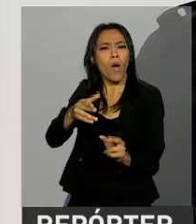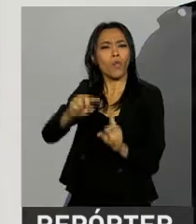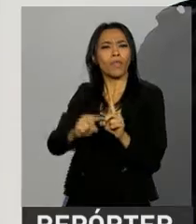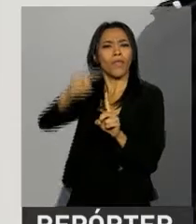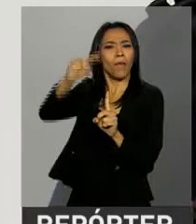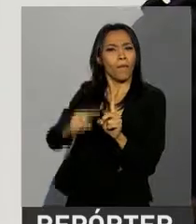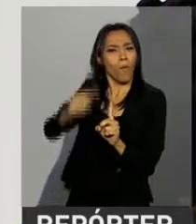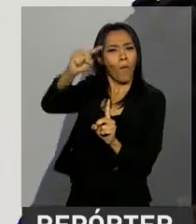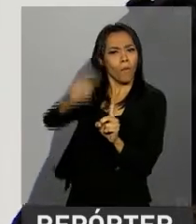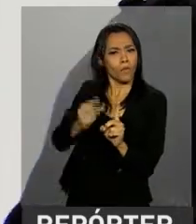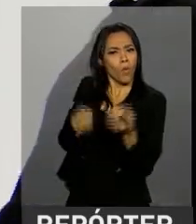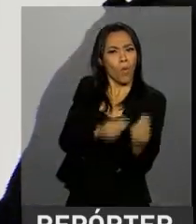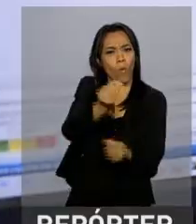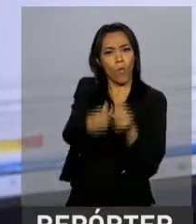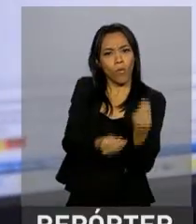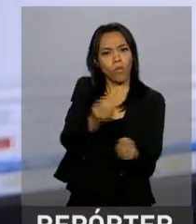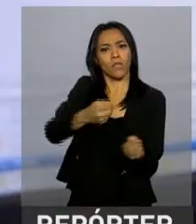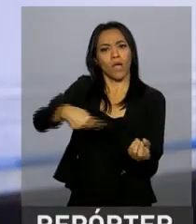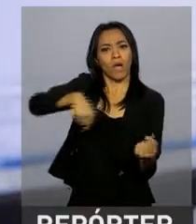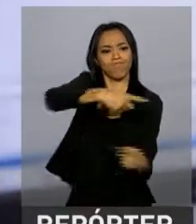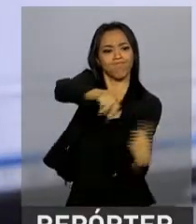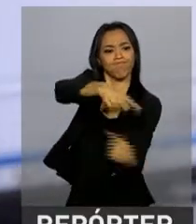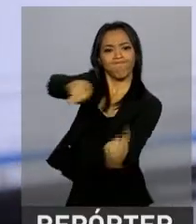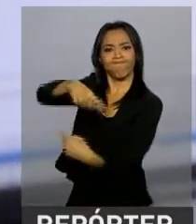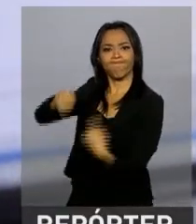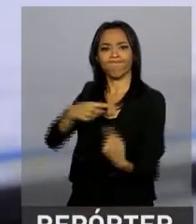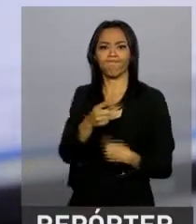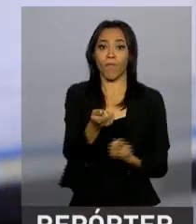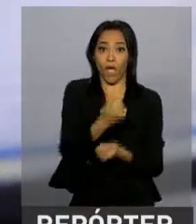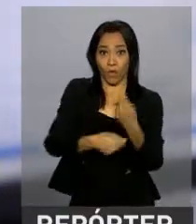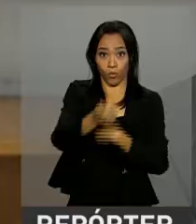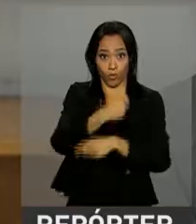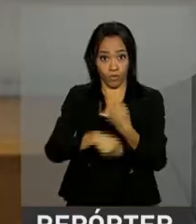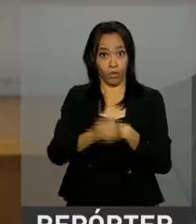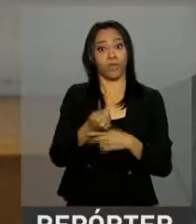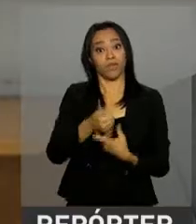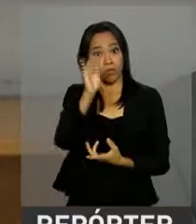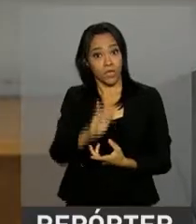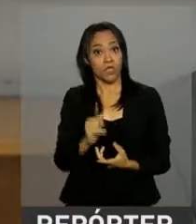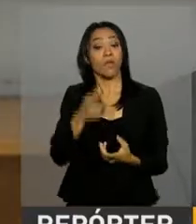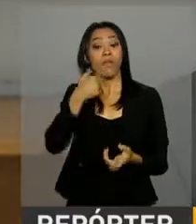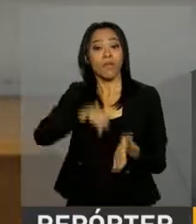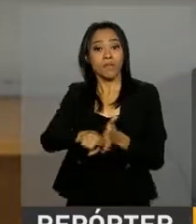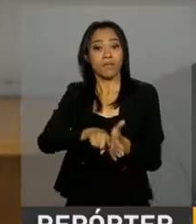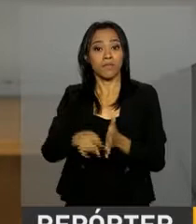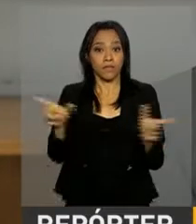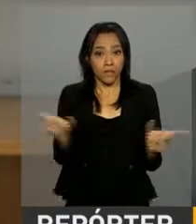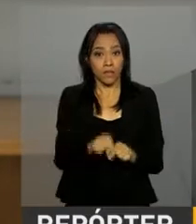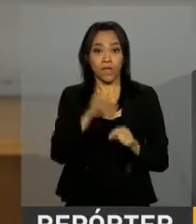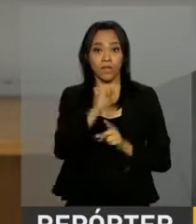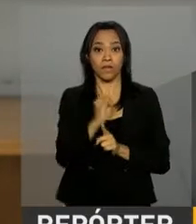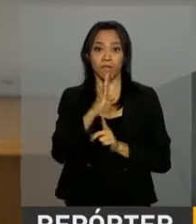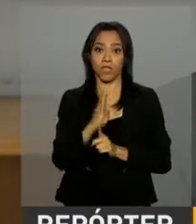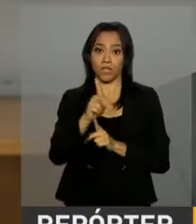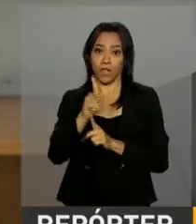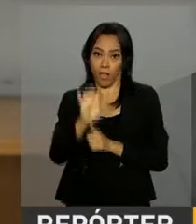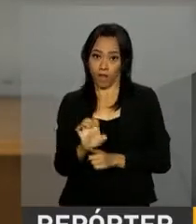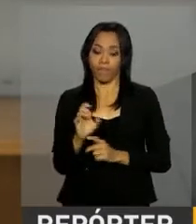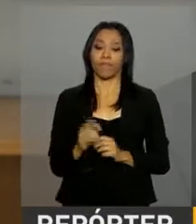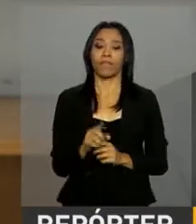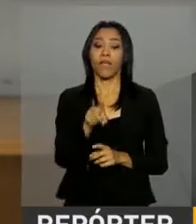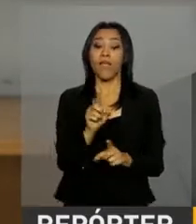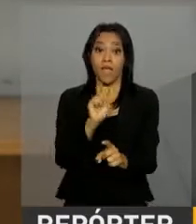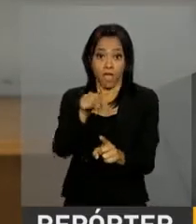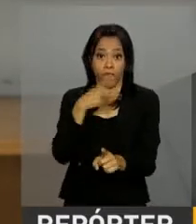do Produto Interno Bruto do Brasil, medido pelo IBGE. Esse ano, a economia já começa a dar os sinais